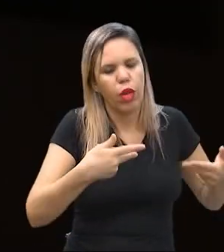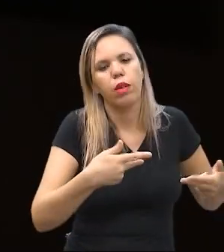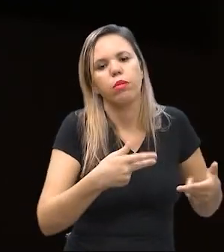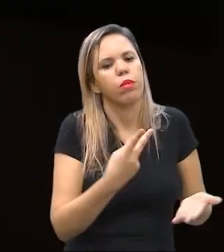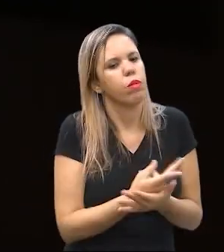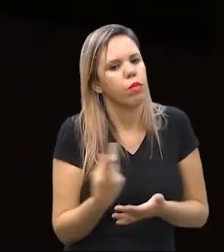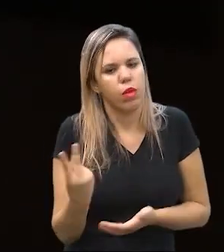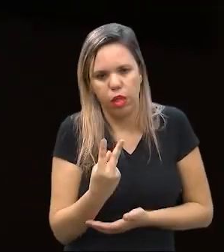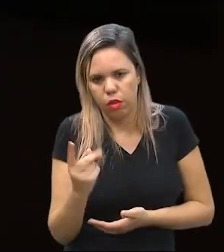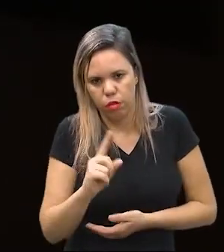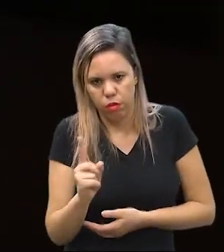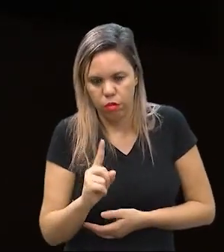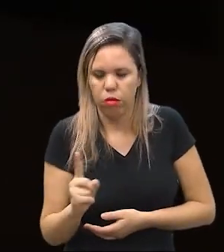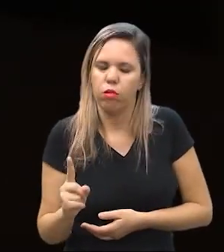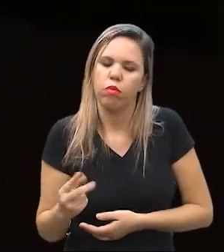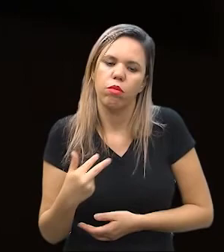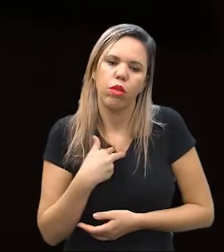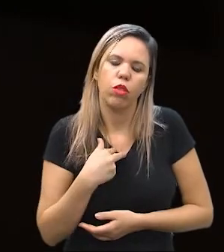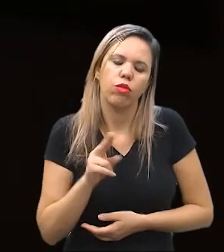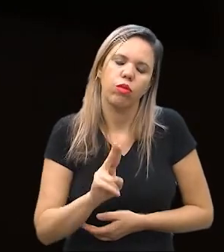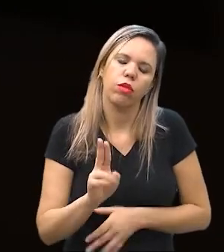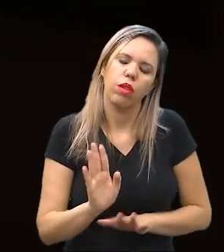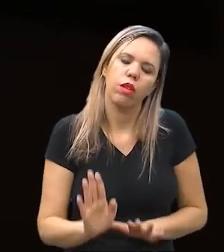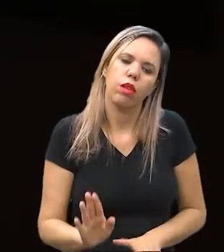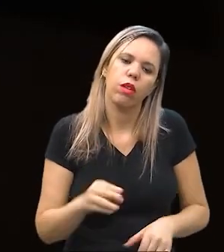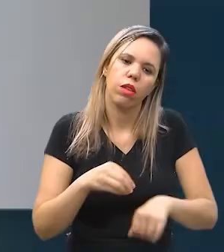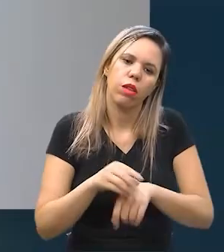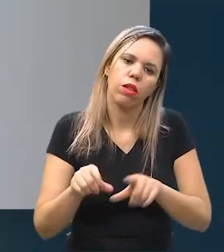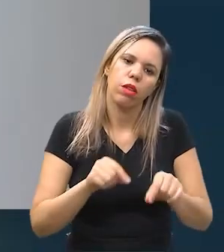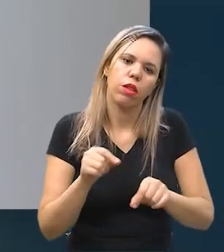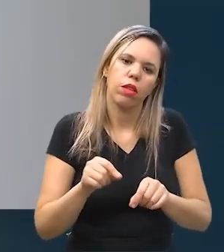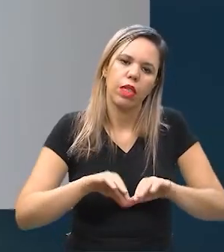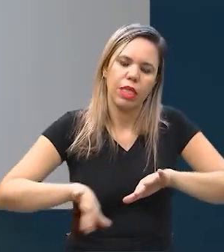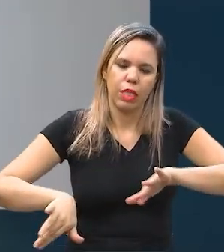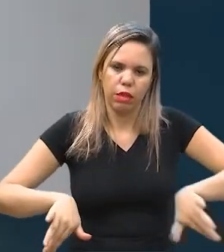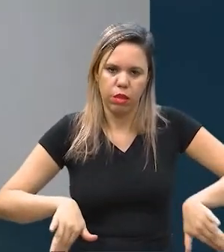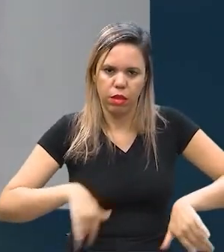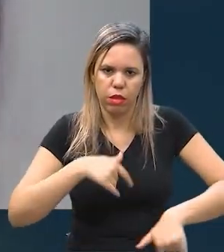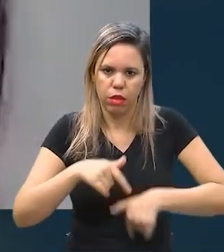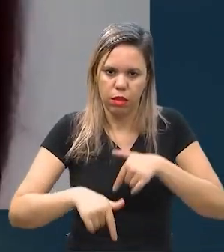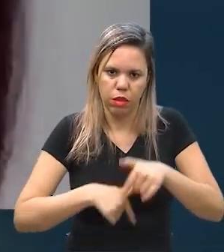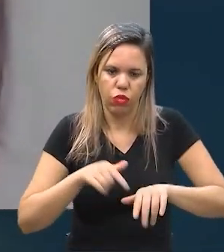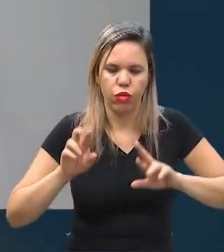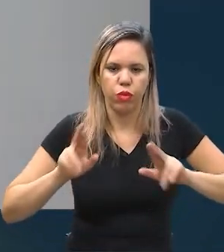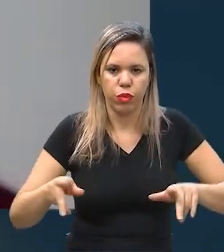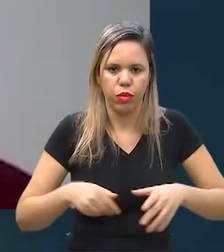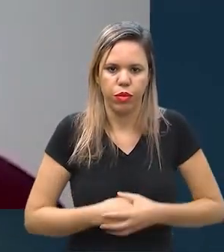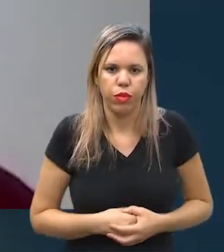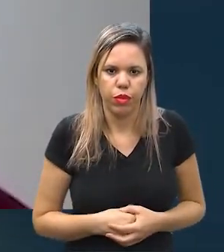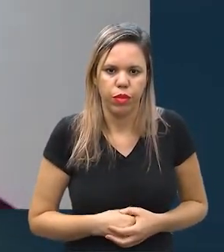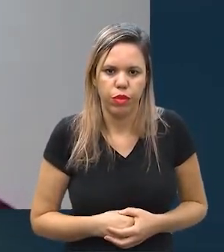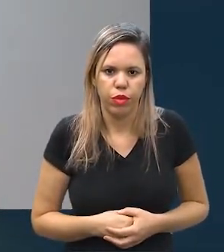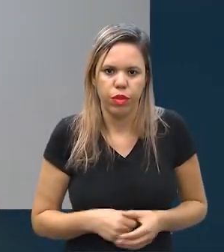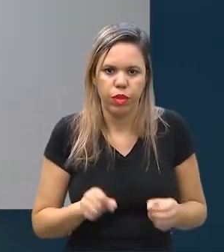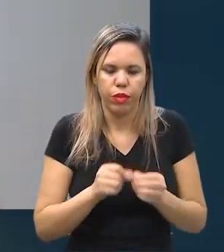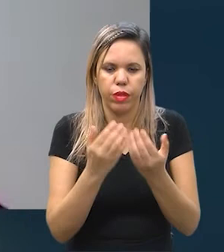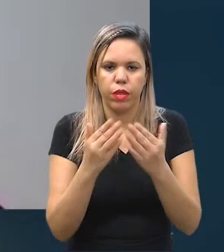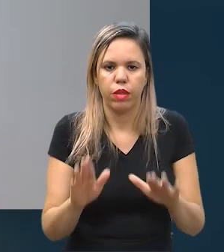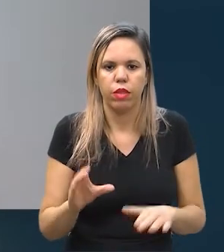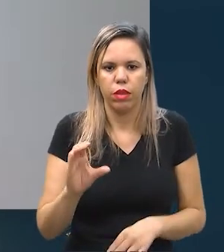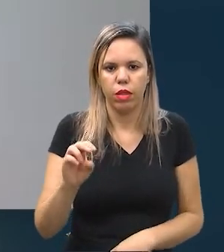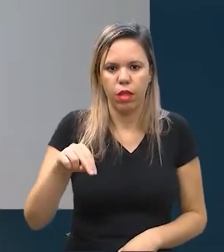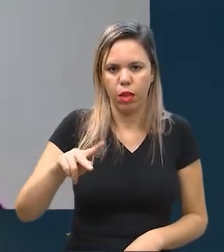usar o atividades mesmo. de... porque a indicação é que separe, porque são atividades diferentes. Quando ele faz a abertura